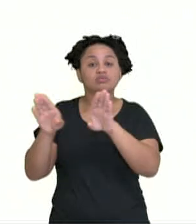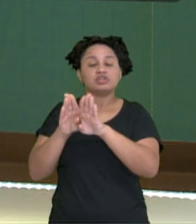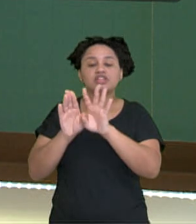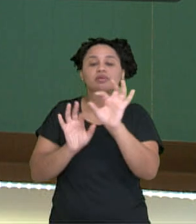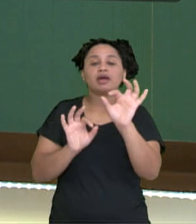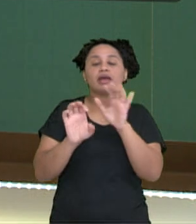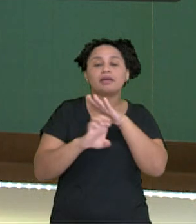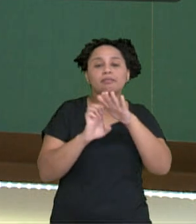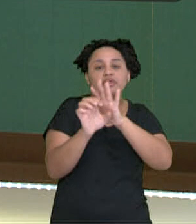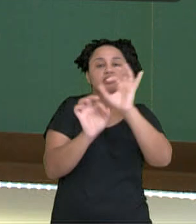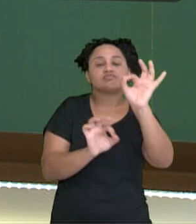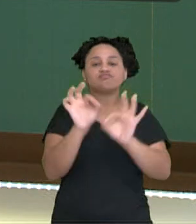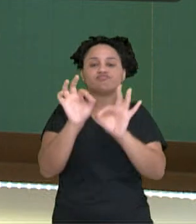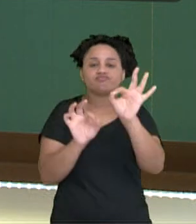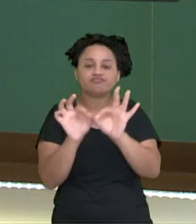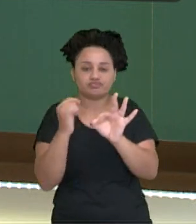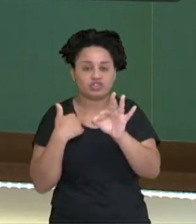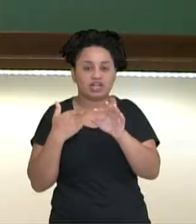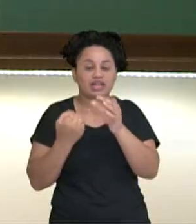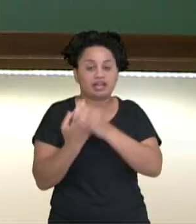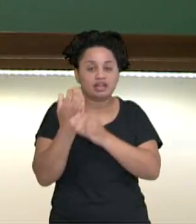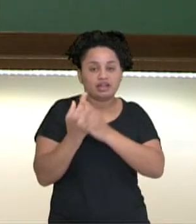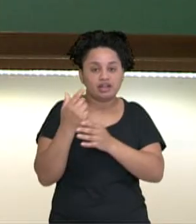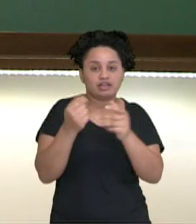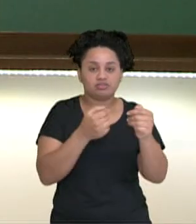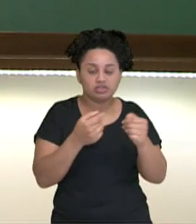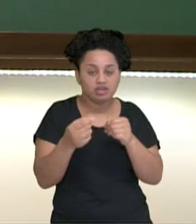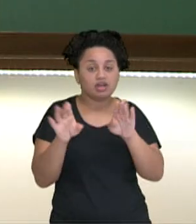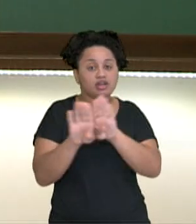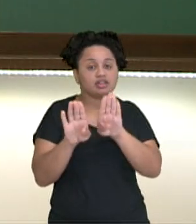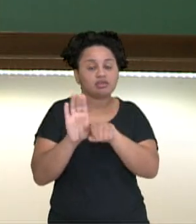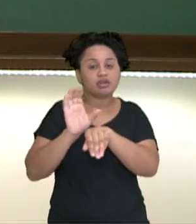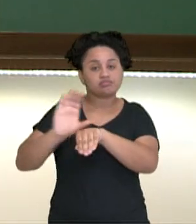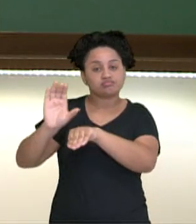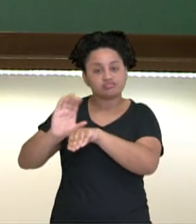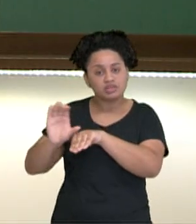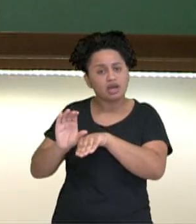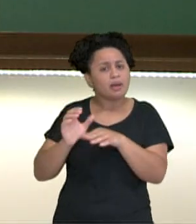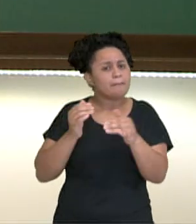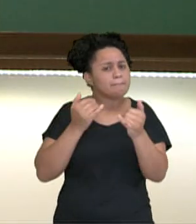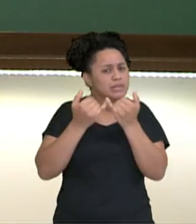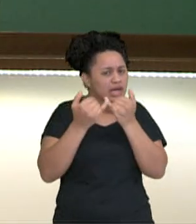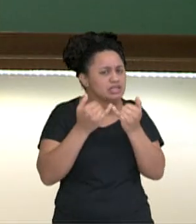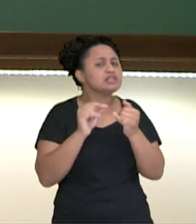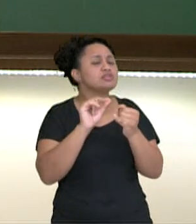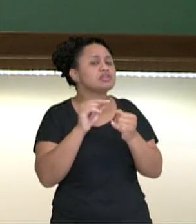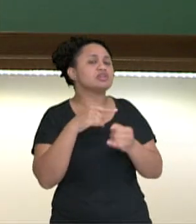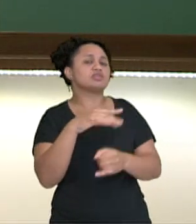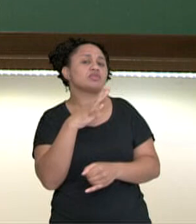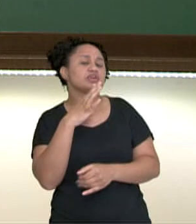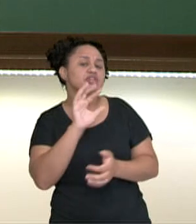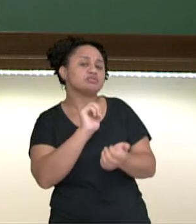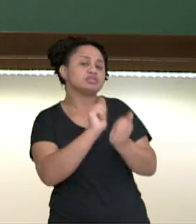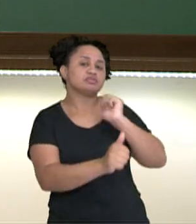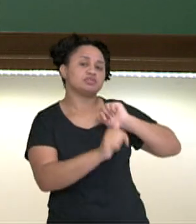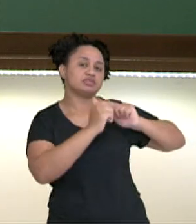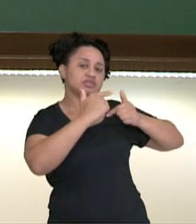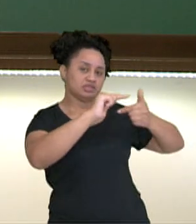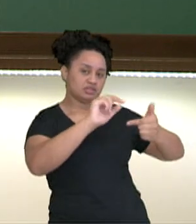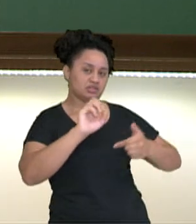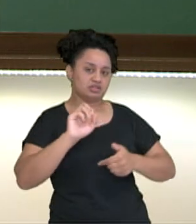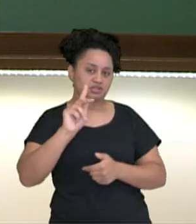e empresas patrocinadoras. Praticamente a mesma coisa que nós vemos nos esportes tradicionais, ok?